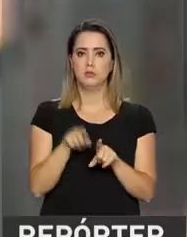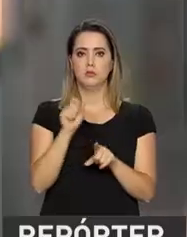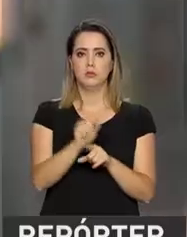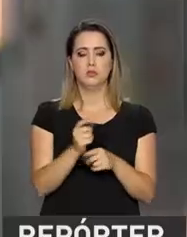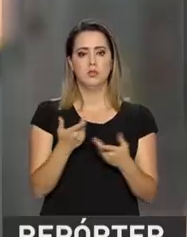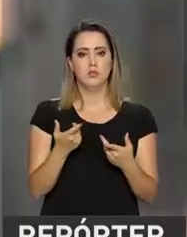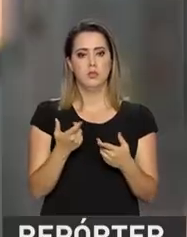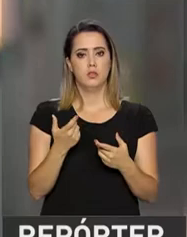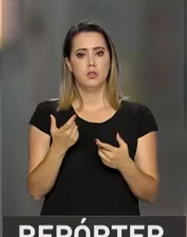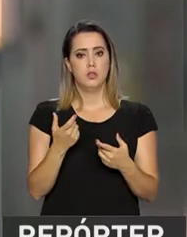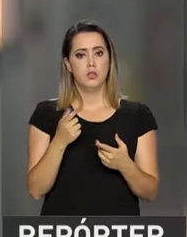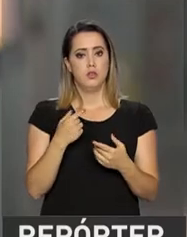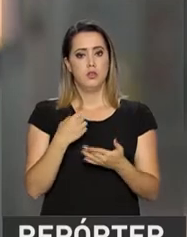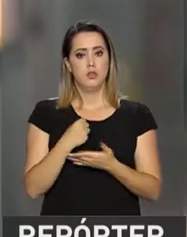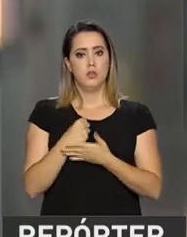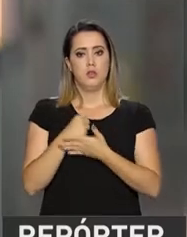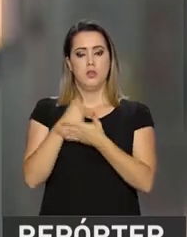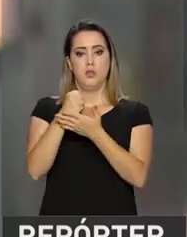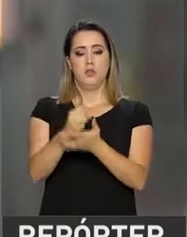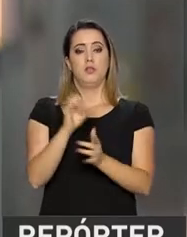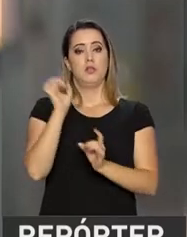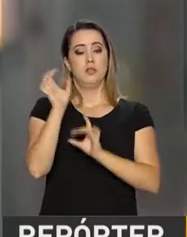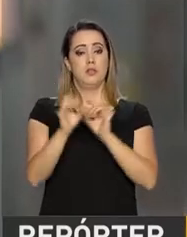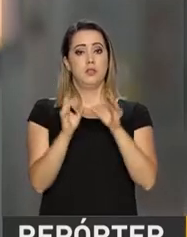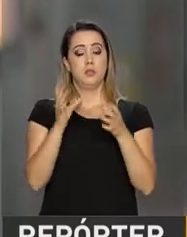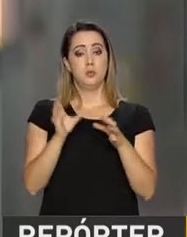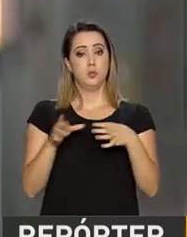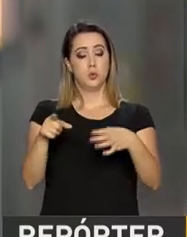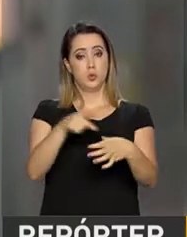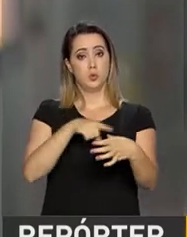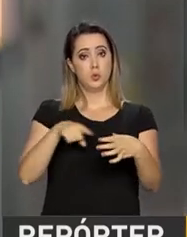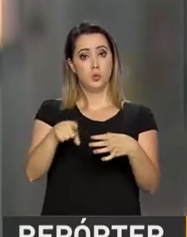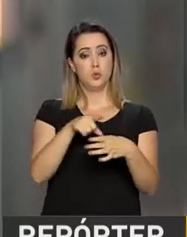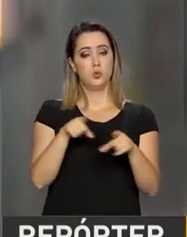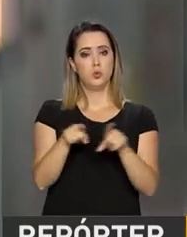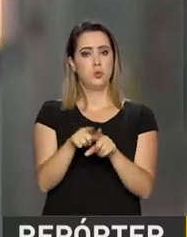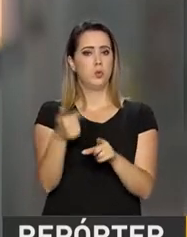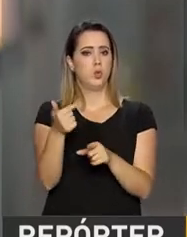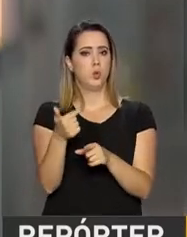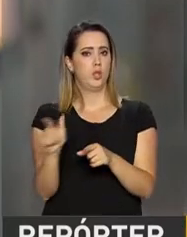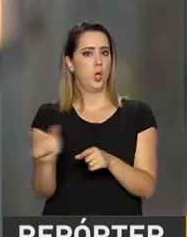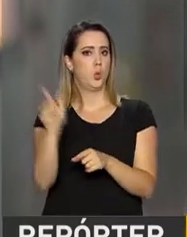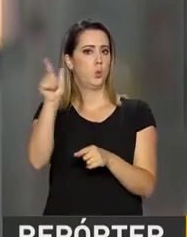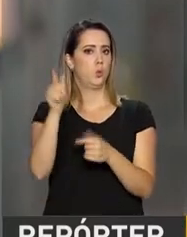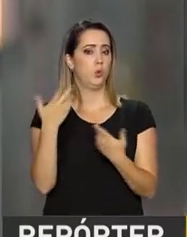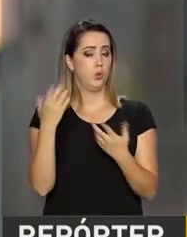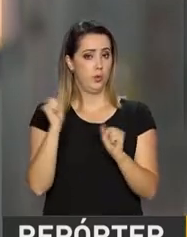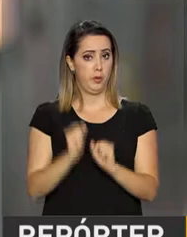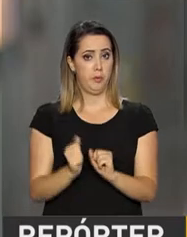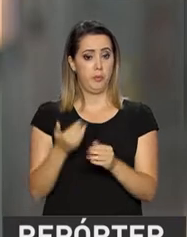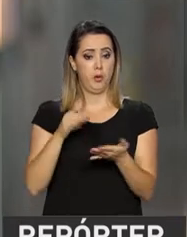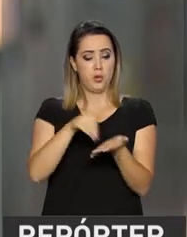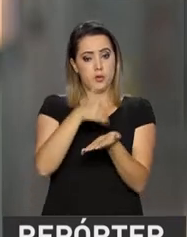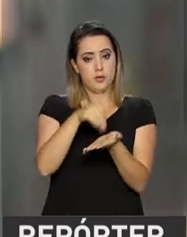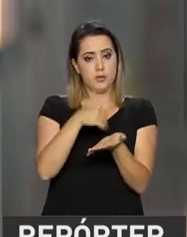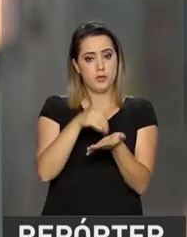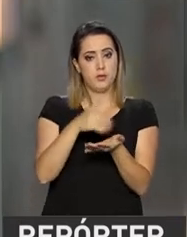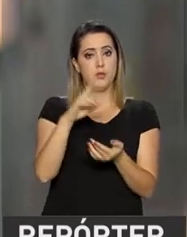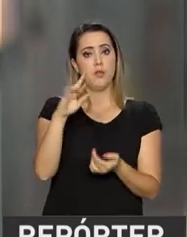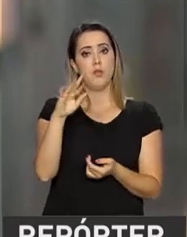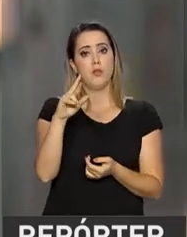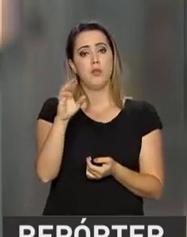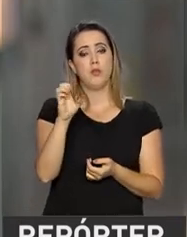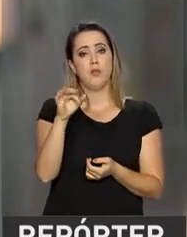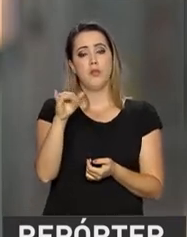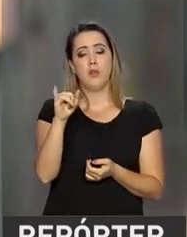união as doações são feitas exclusivamente para as instituições sem fins lucrativos que podem se inscrever na receita federal